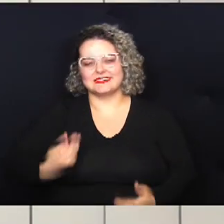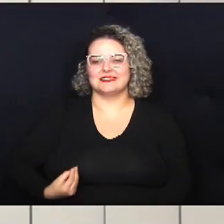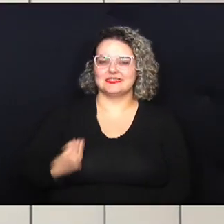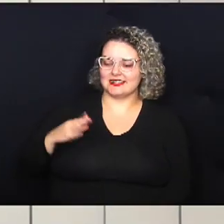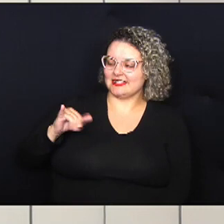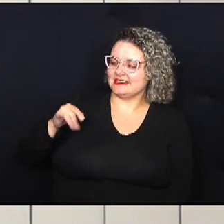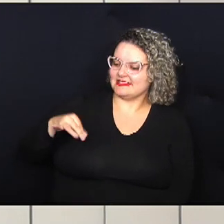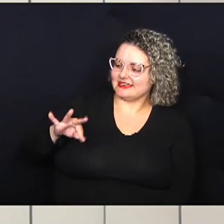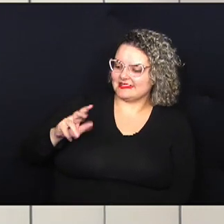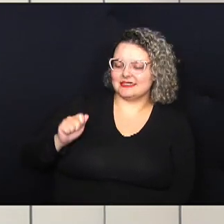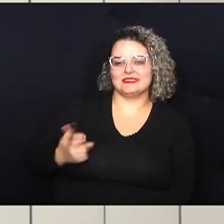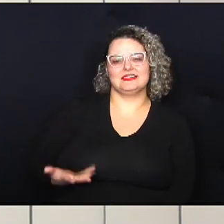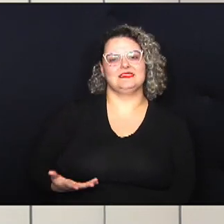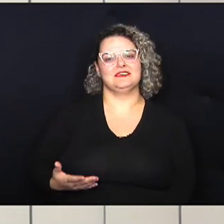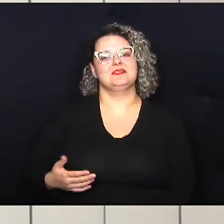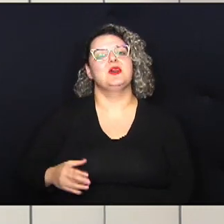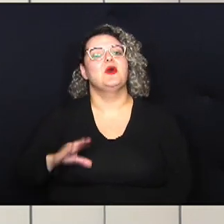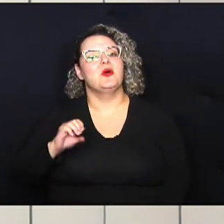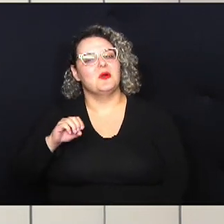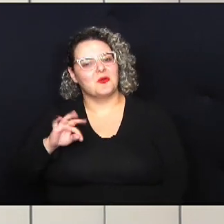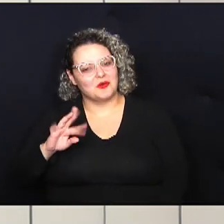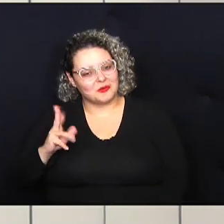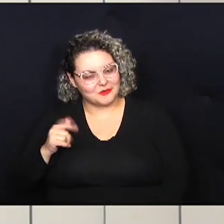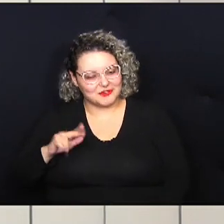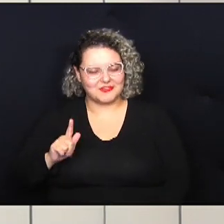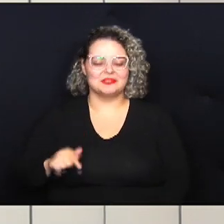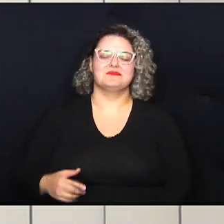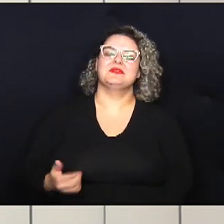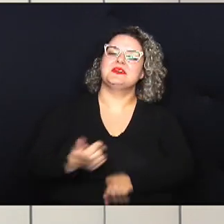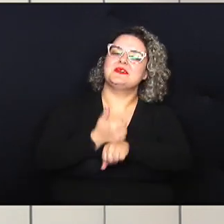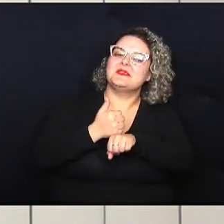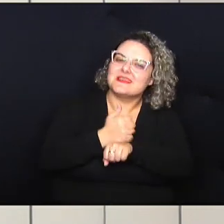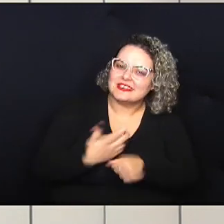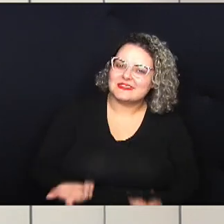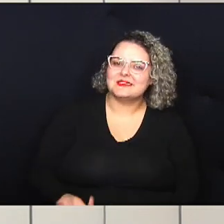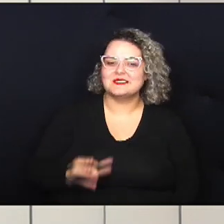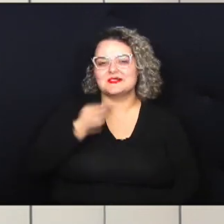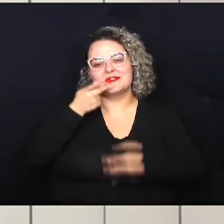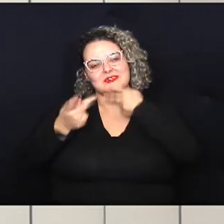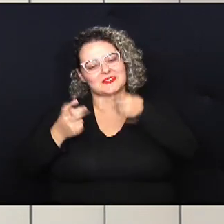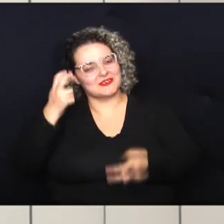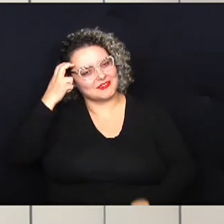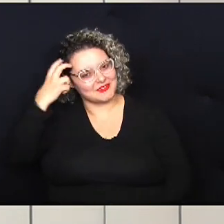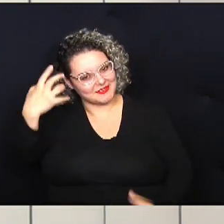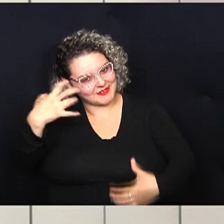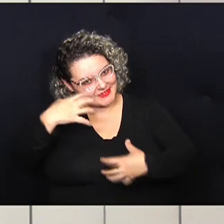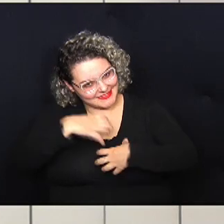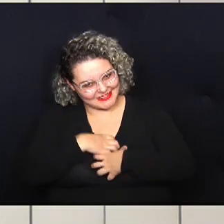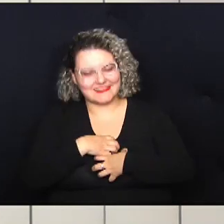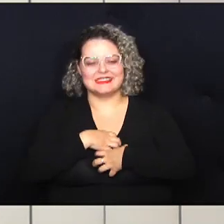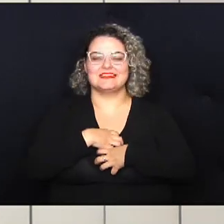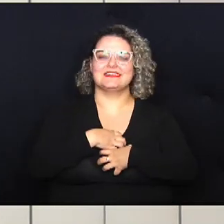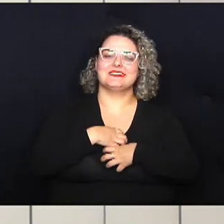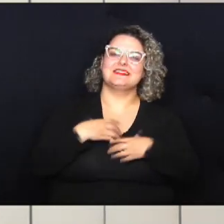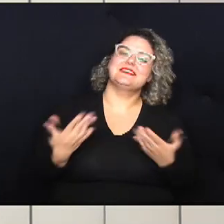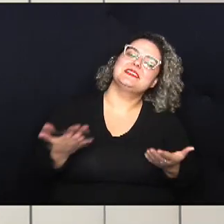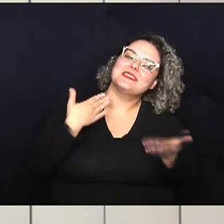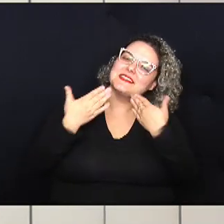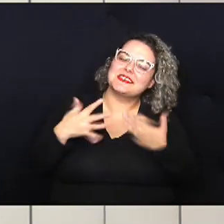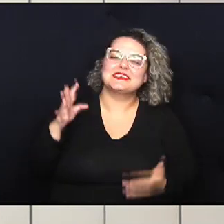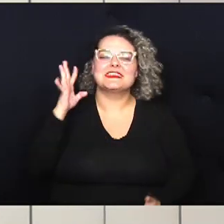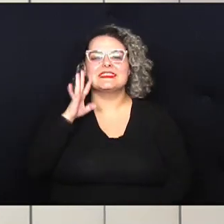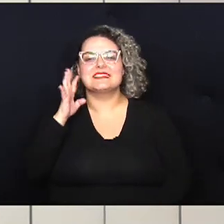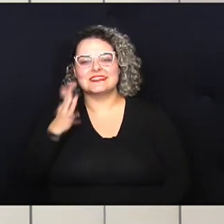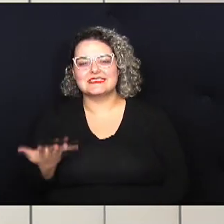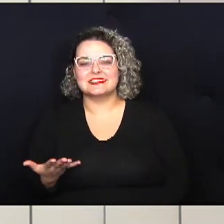Regina Alves, coach profissional, falou um pouquinho sobre inteligência emocional. Que bate-papo